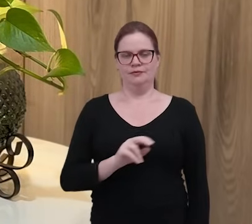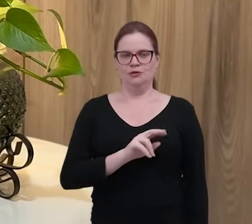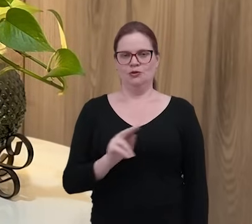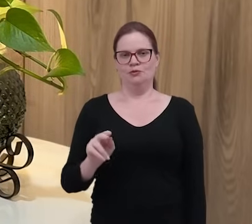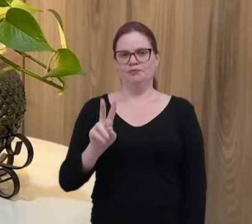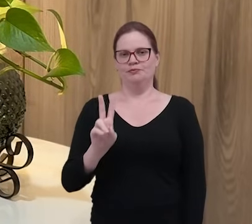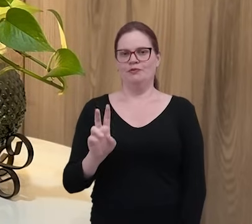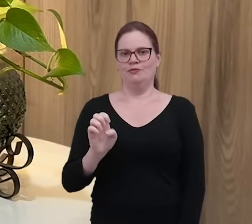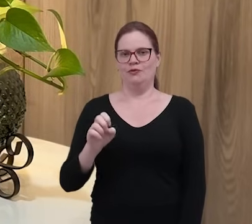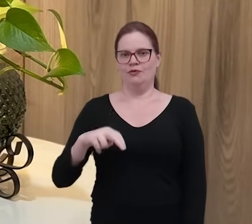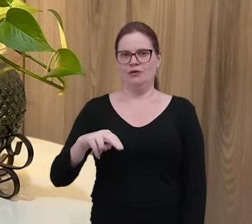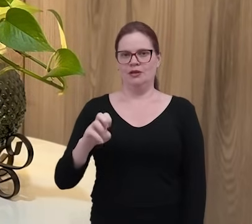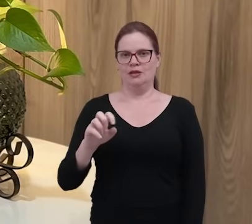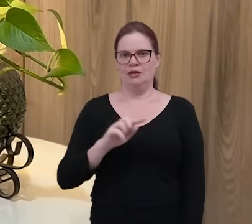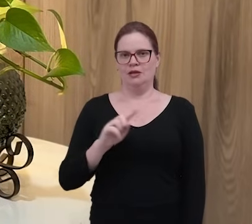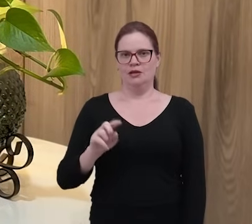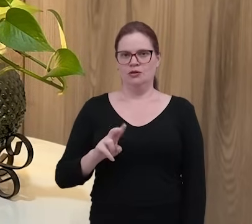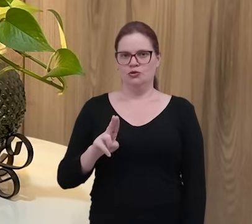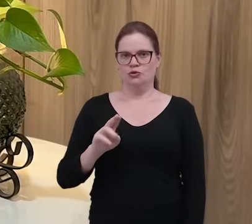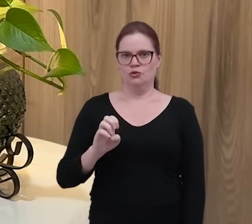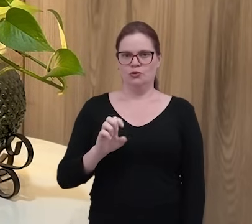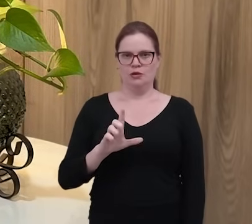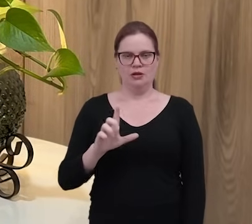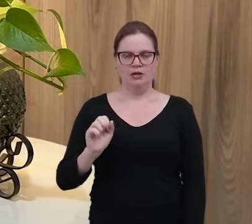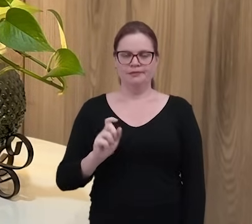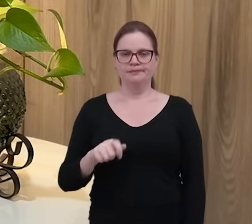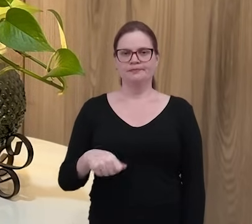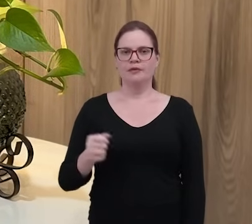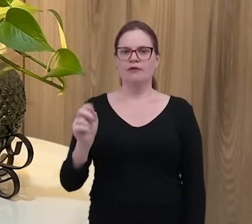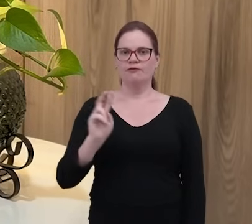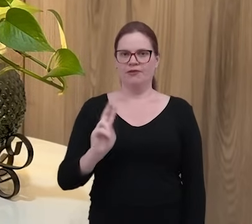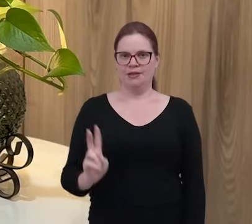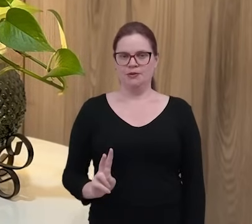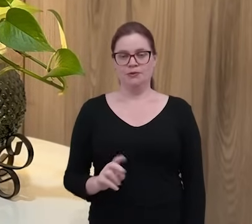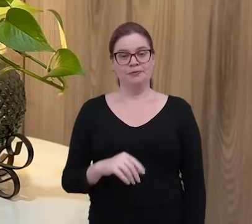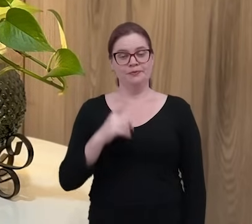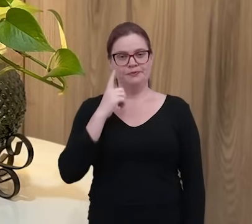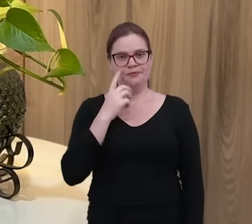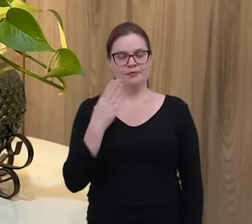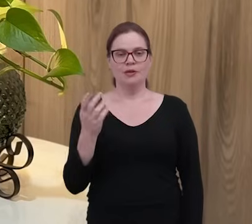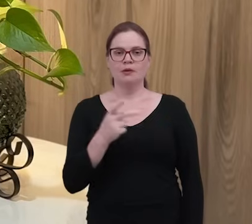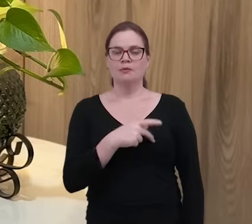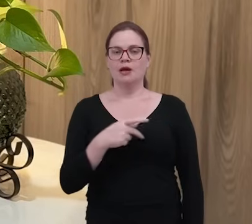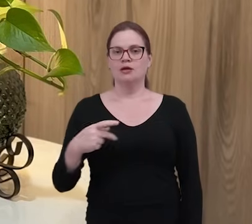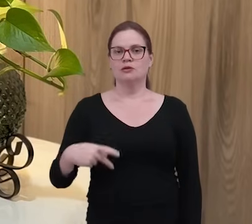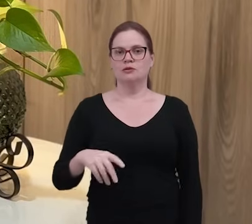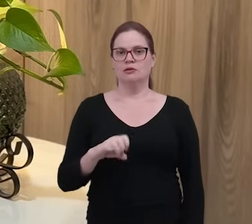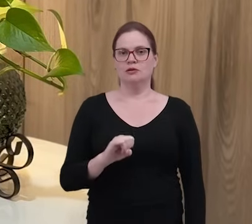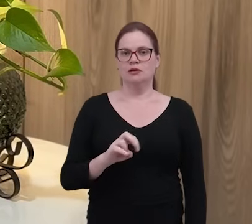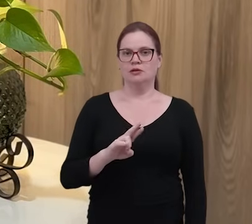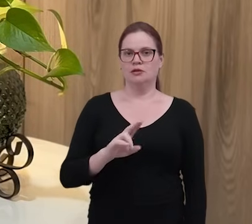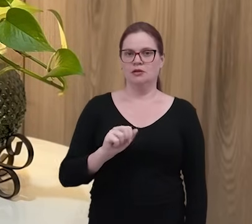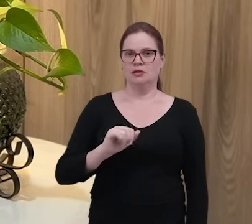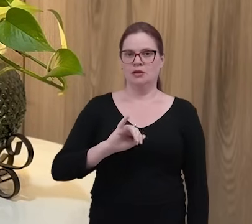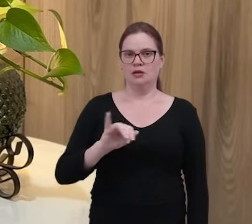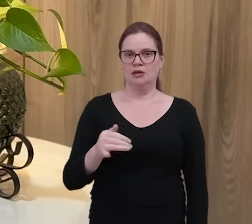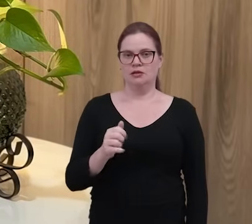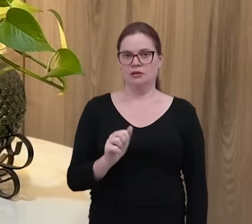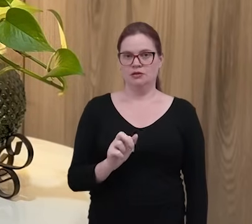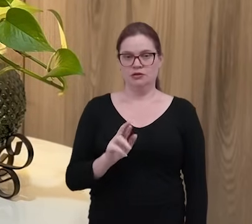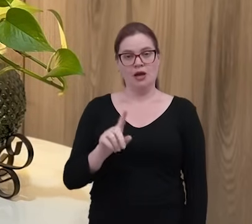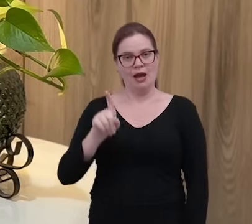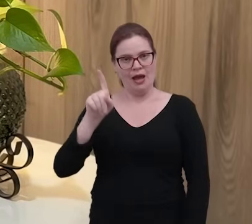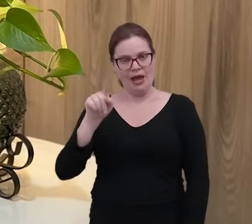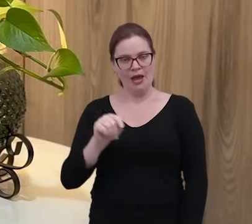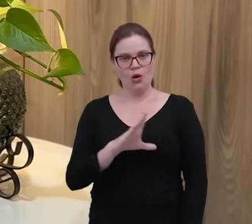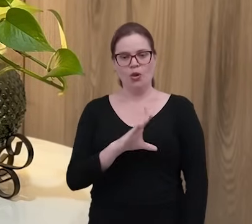Venezuela. E vamos interagir aqui com o pastor Pirajara, que